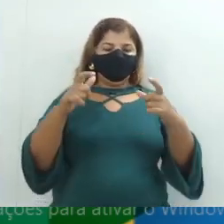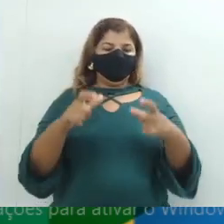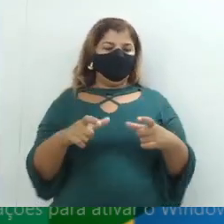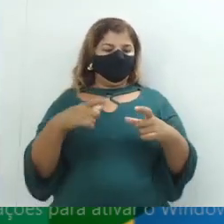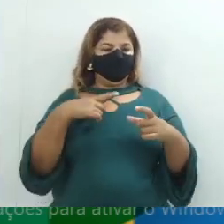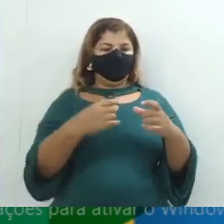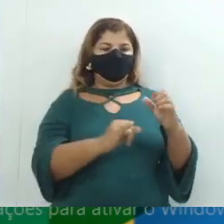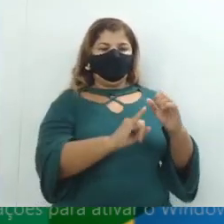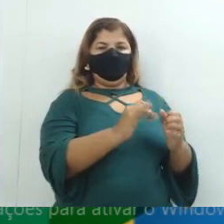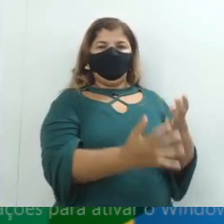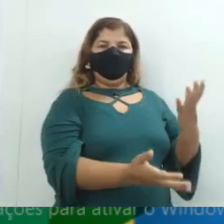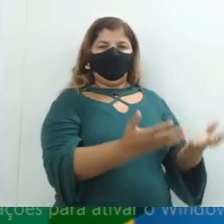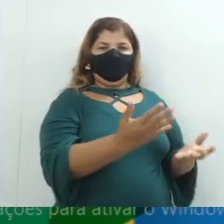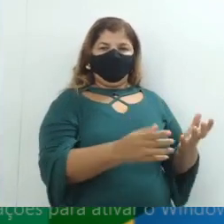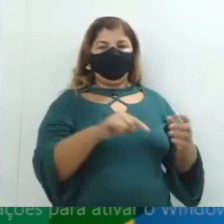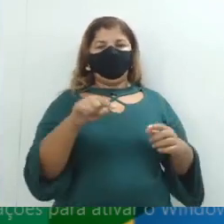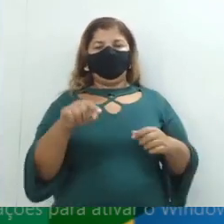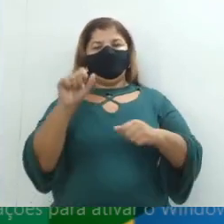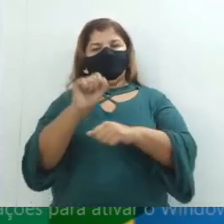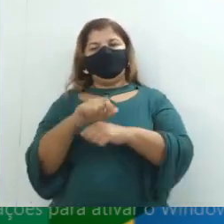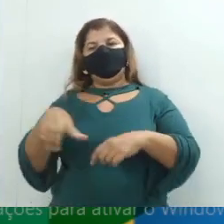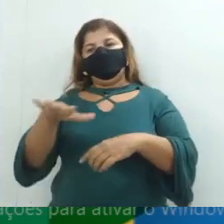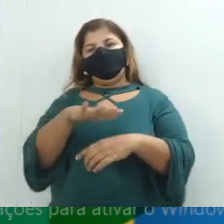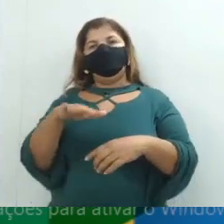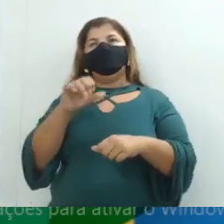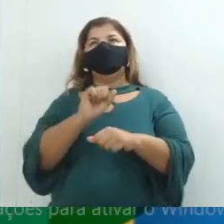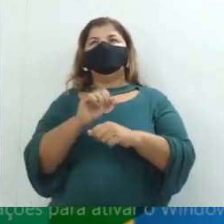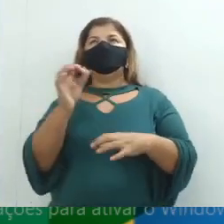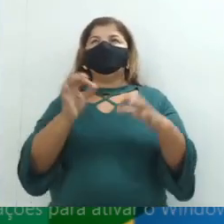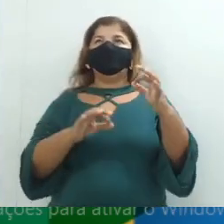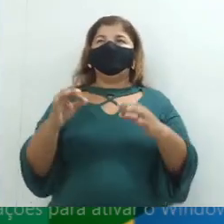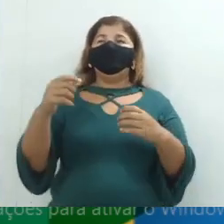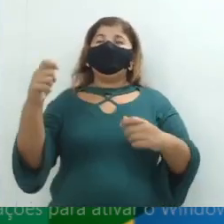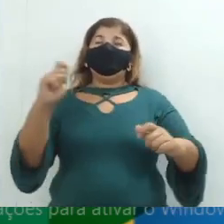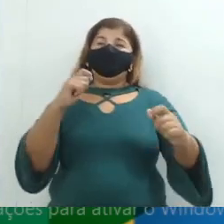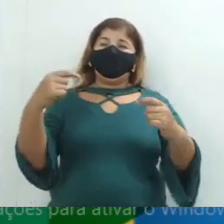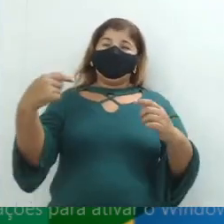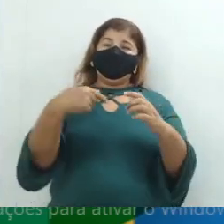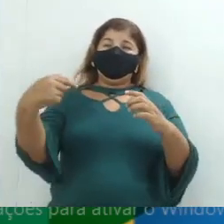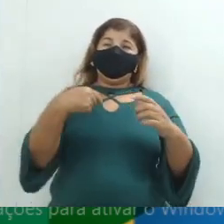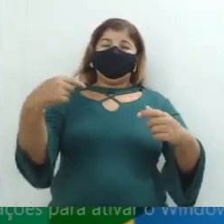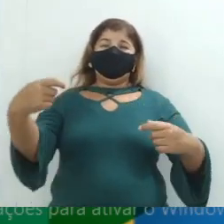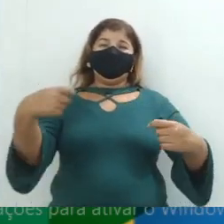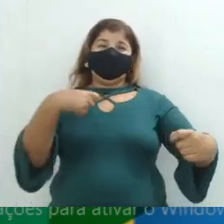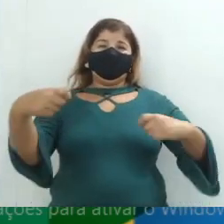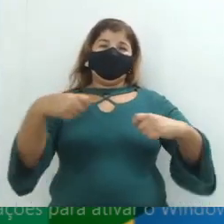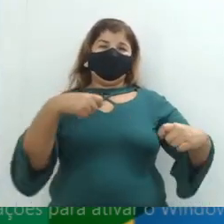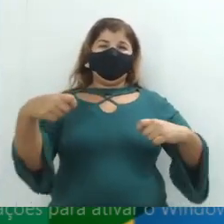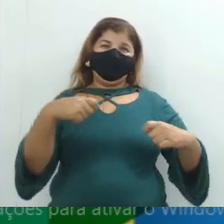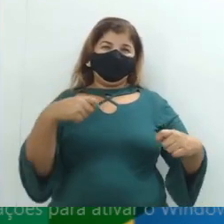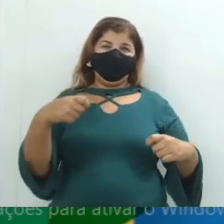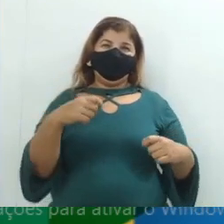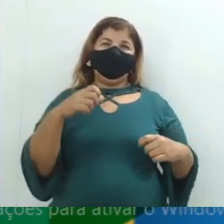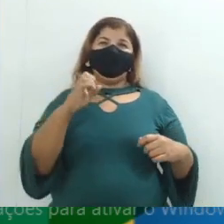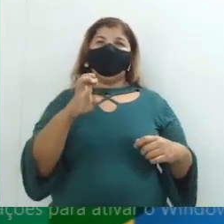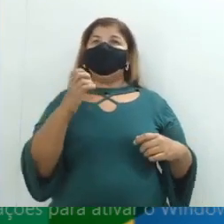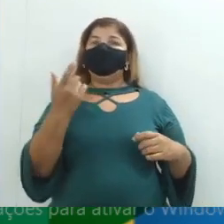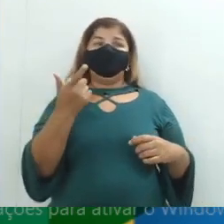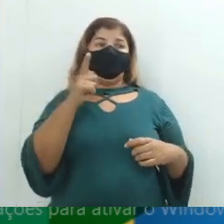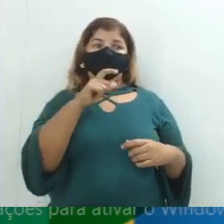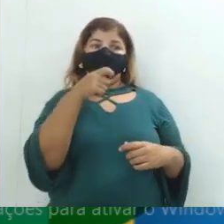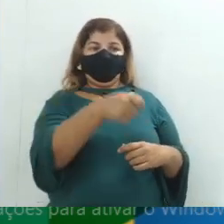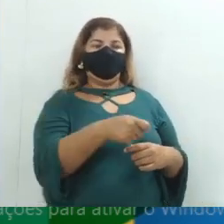almas ficavam aguardando o julgamento, sofrendo leves tormentos, porque tormento de verdade iria acontecer no inferno,